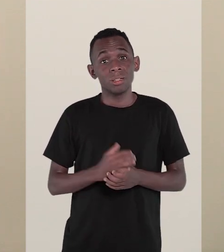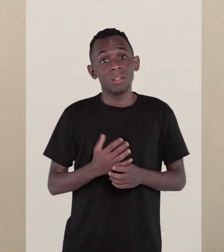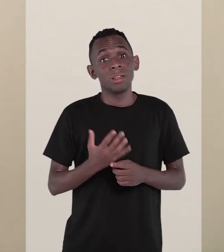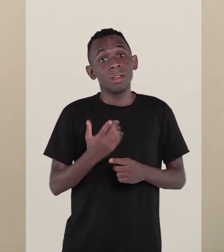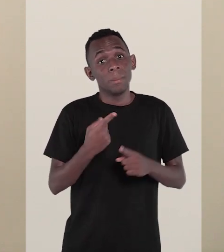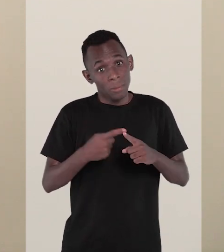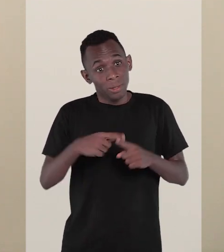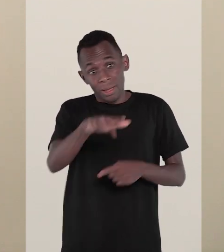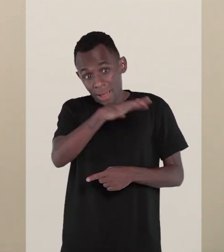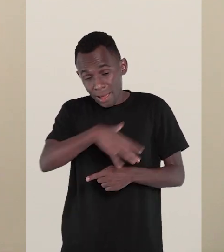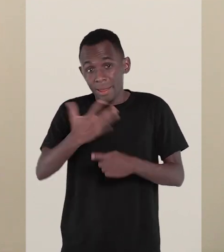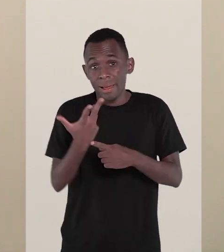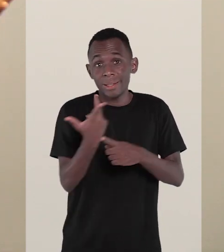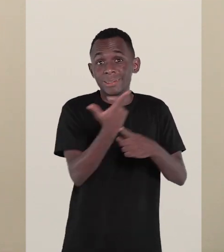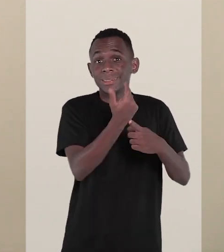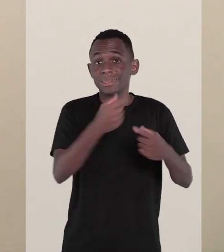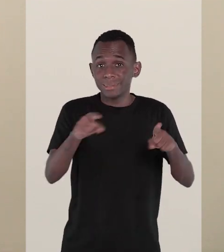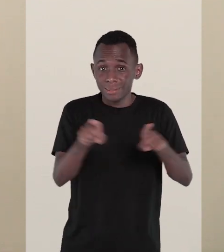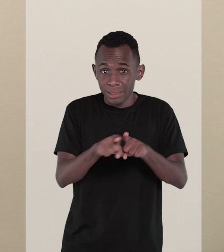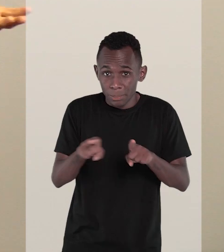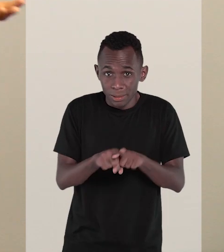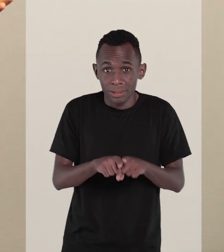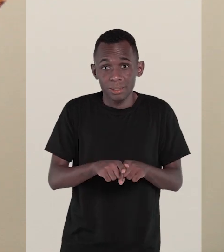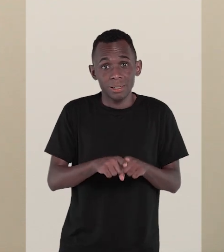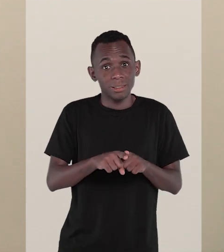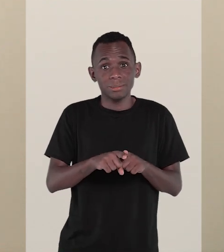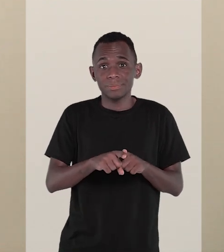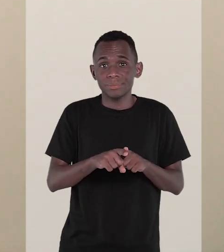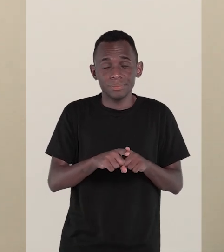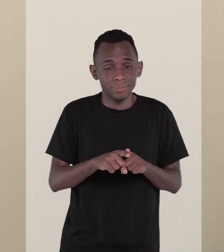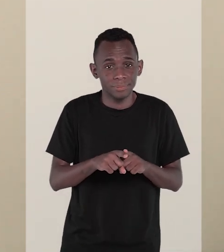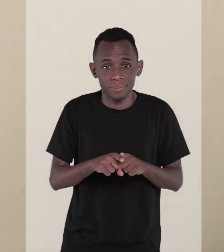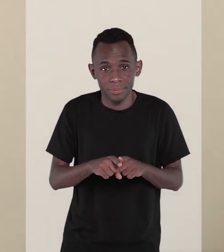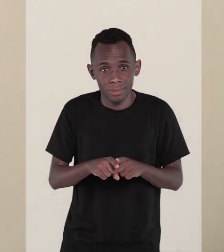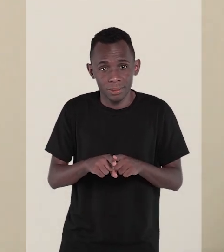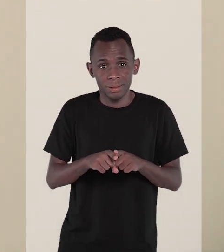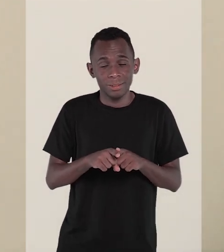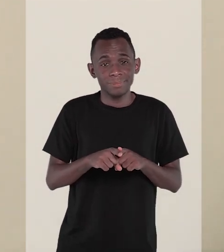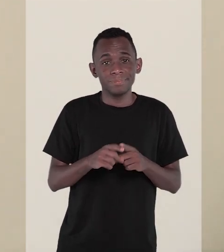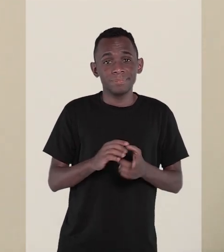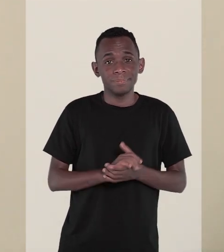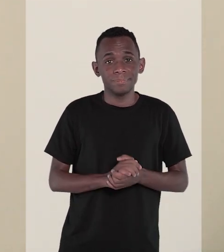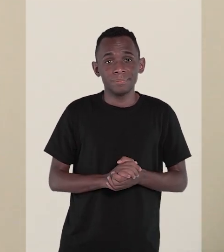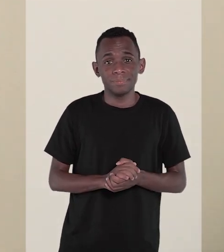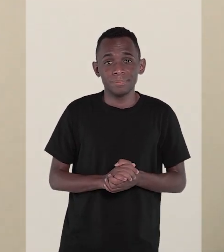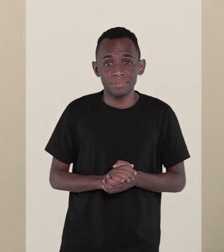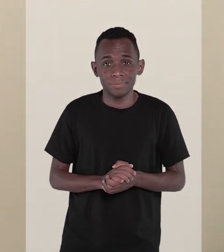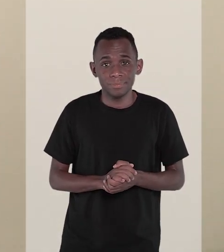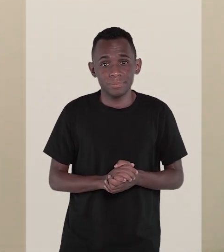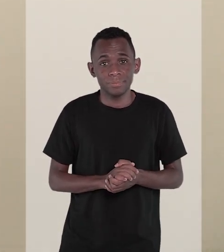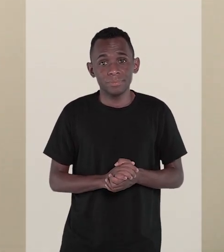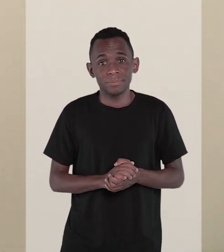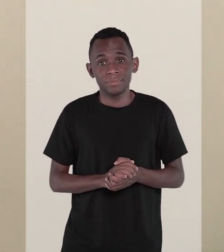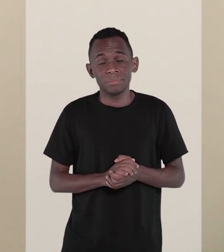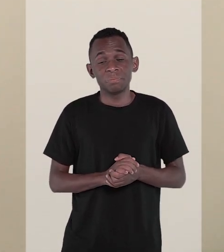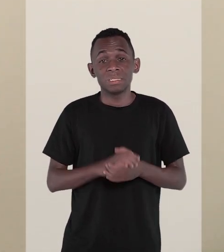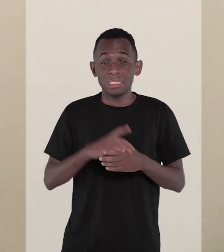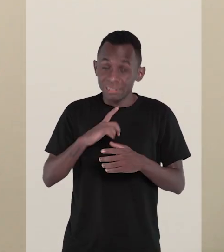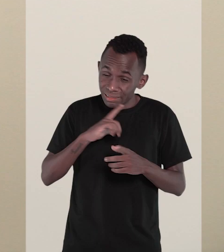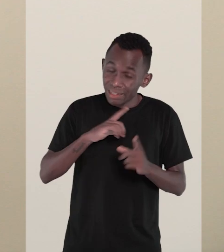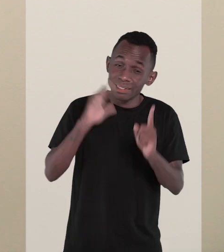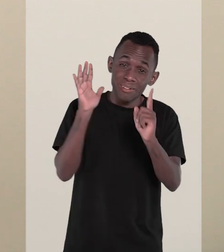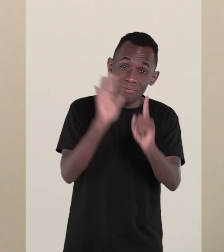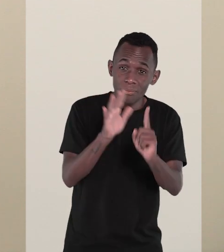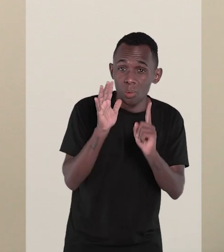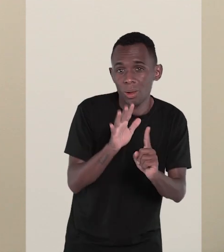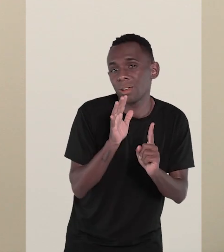assim, por serem artistas, né, a gente não tá, as pessoas não estão isentas dessa sombra,